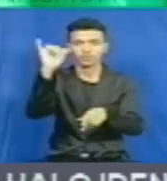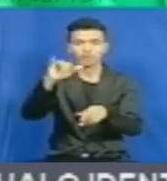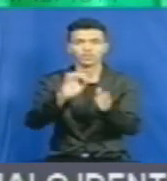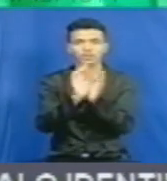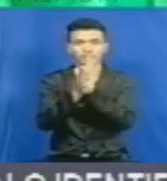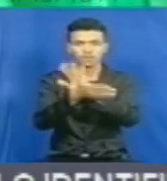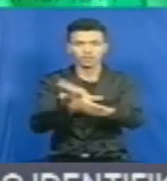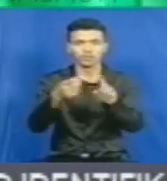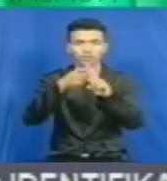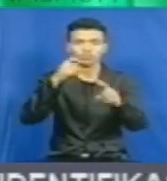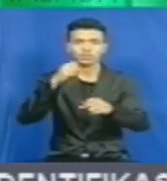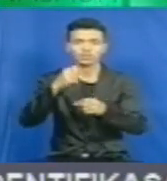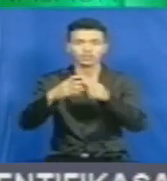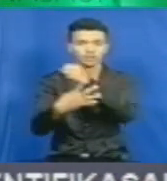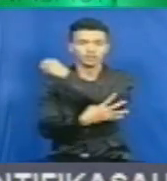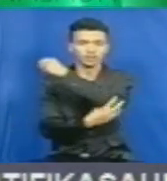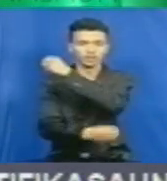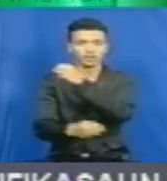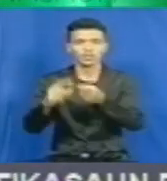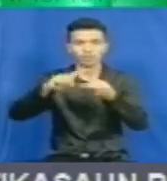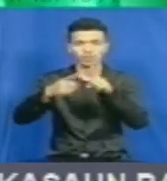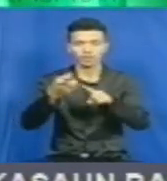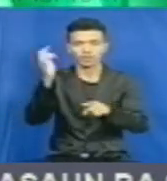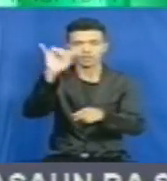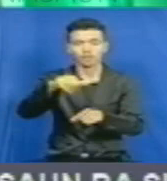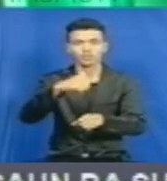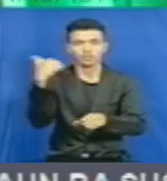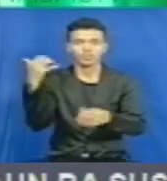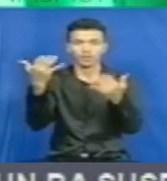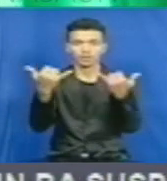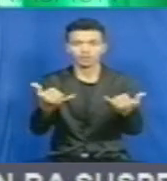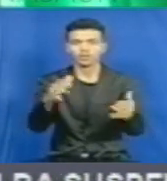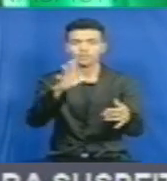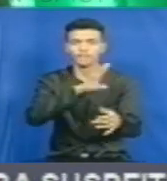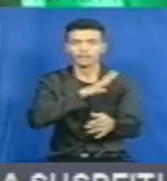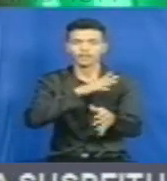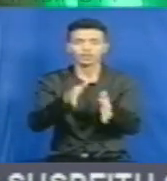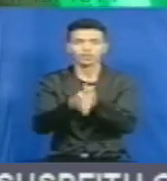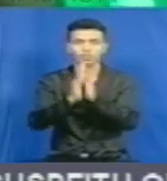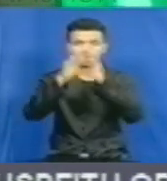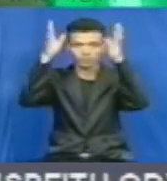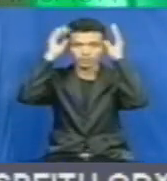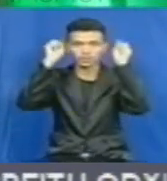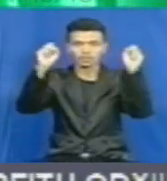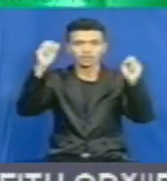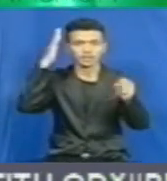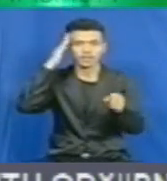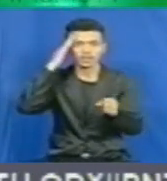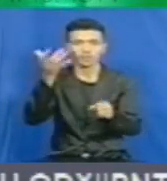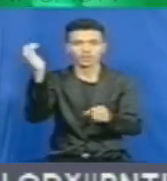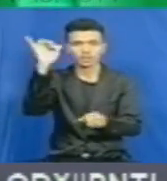susar los sira redet sir net mai be malu sir sel gmos taruma or sin dauki sir hengela ne be husna presidente pel mos hanuin mos ba